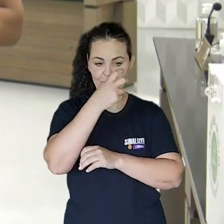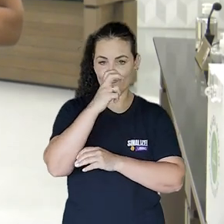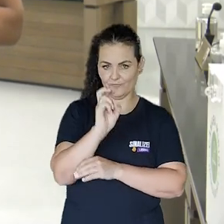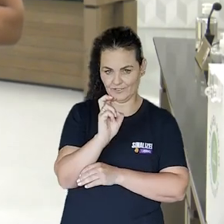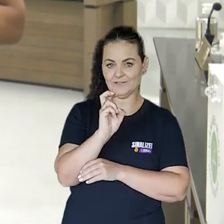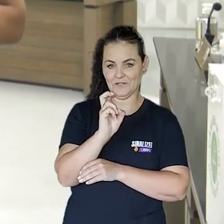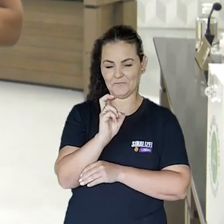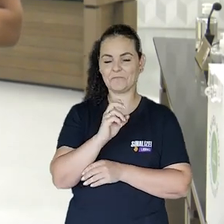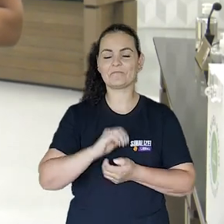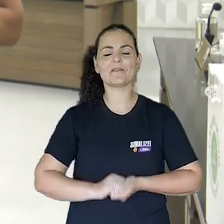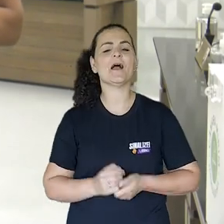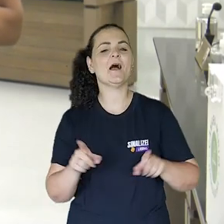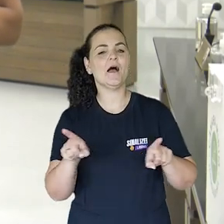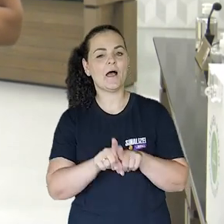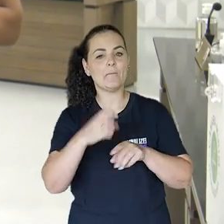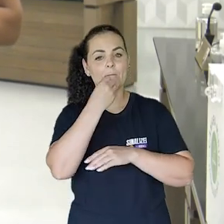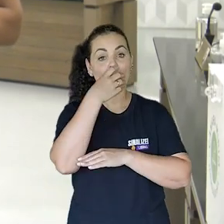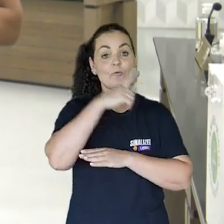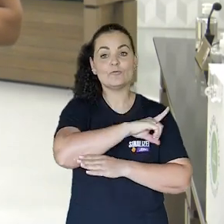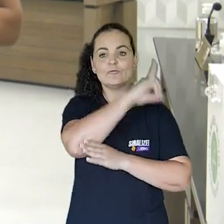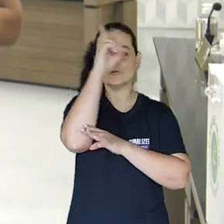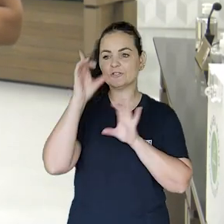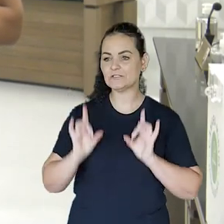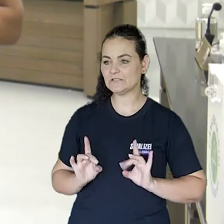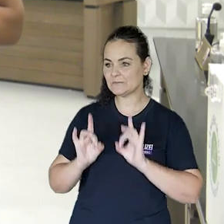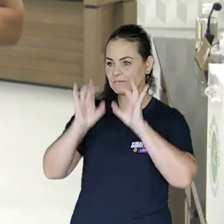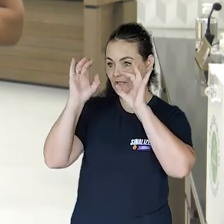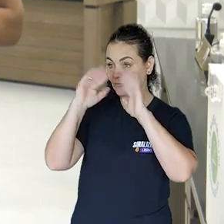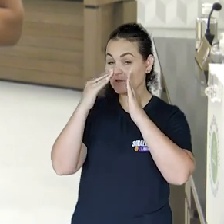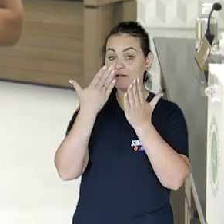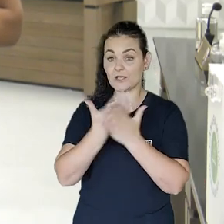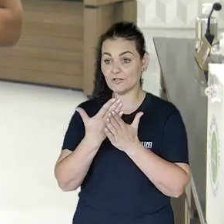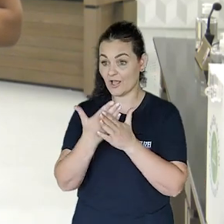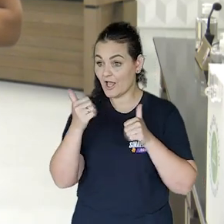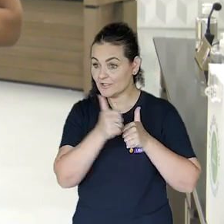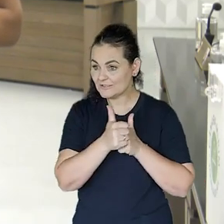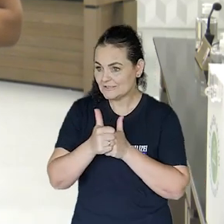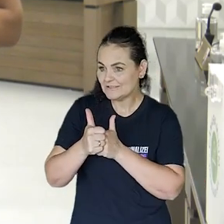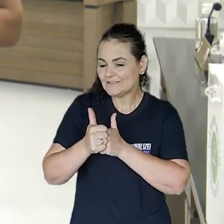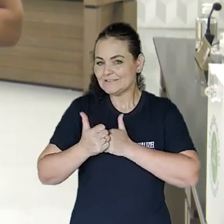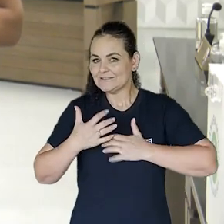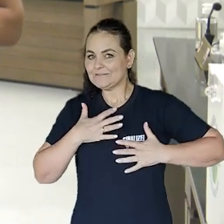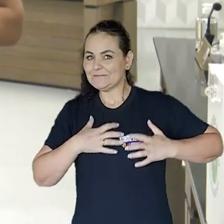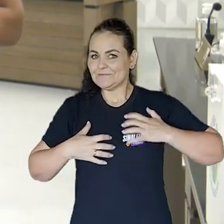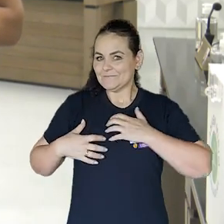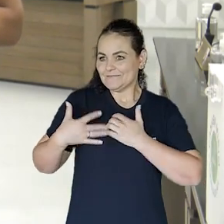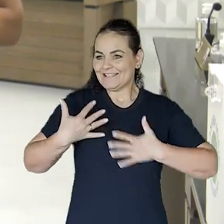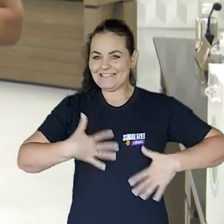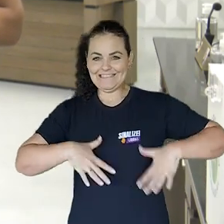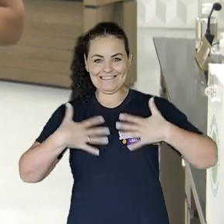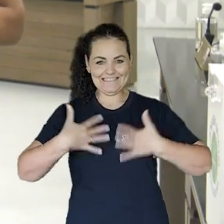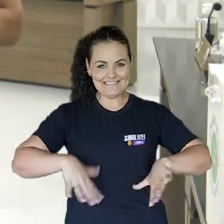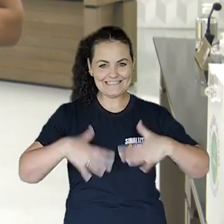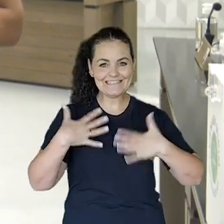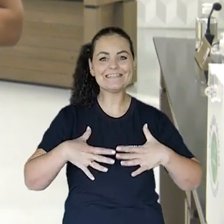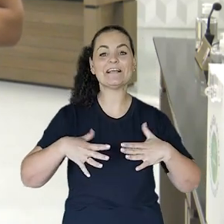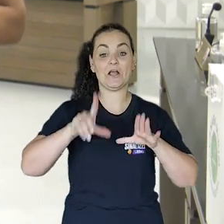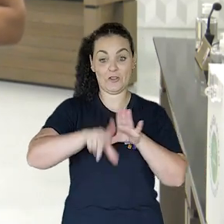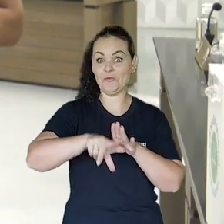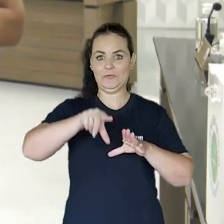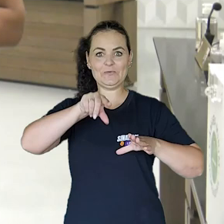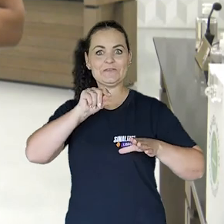bom dia especial para as escolas que estão nos acompanhando, ansiosas para saberem, né, se serão contempladas